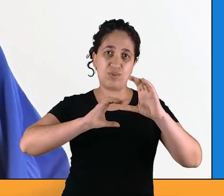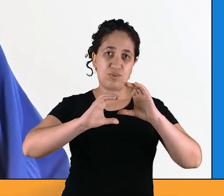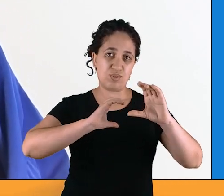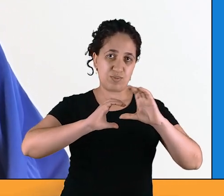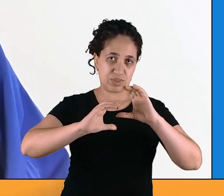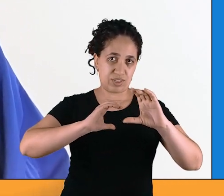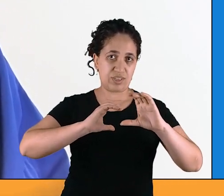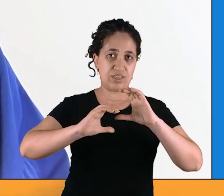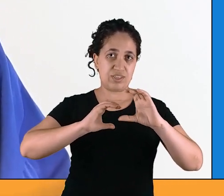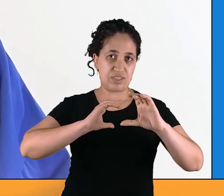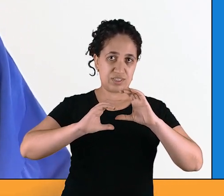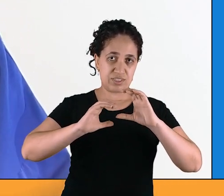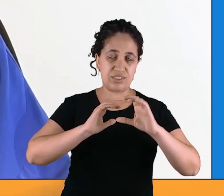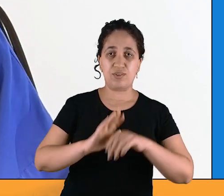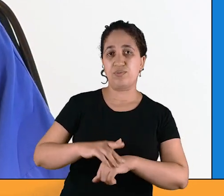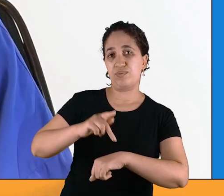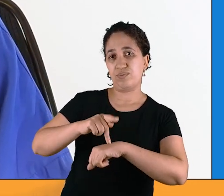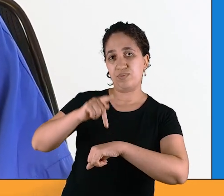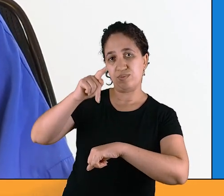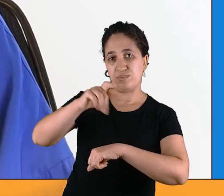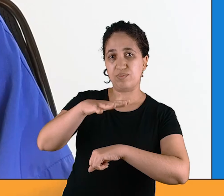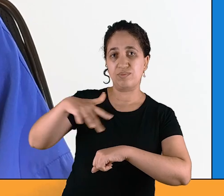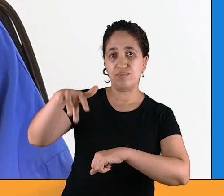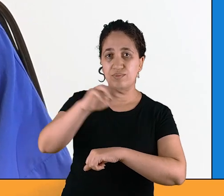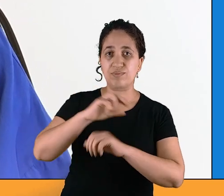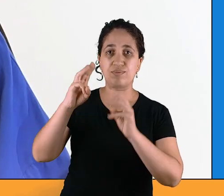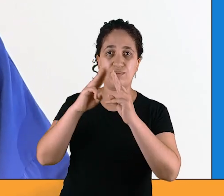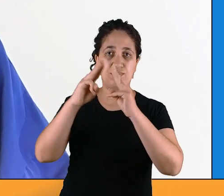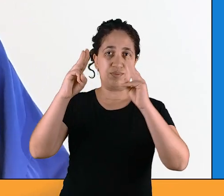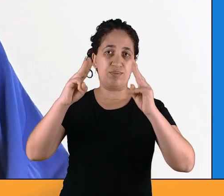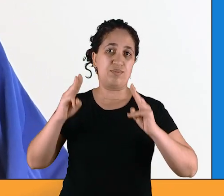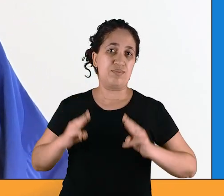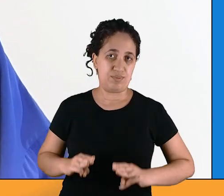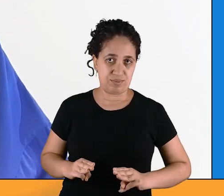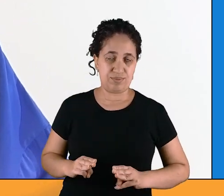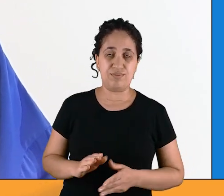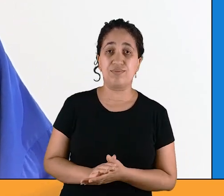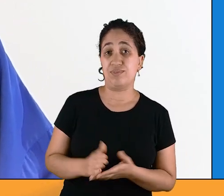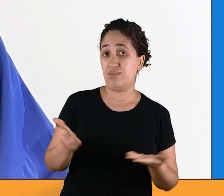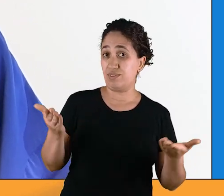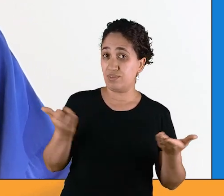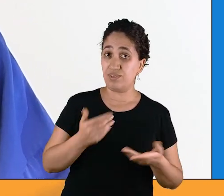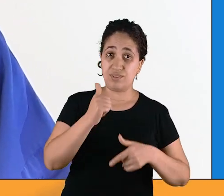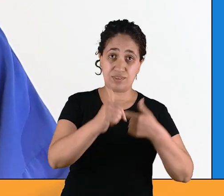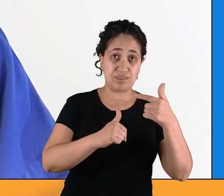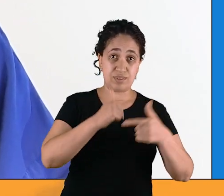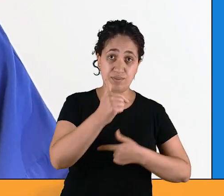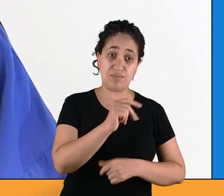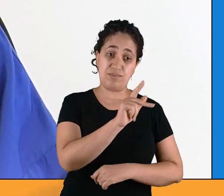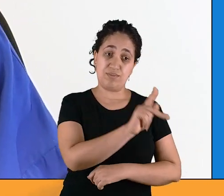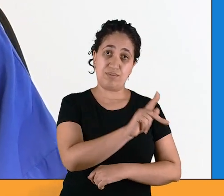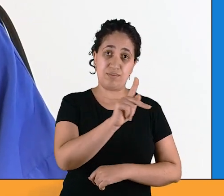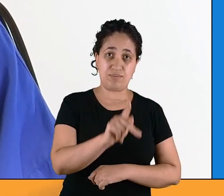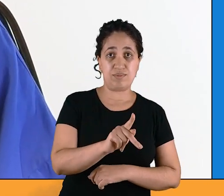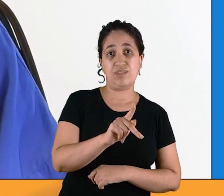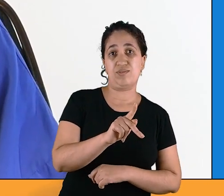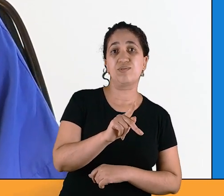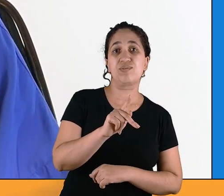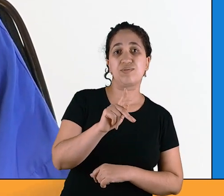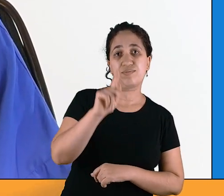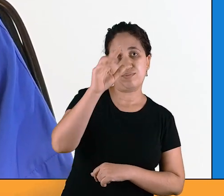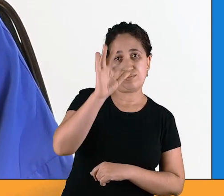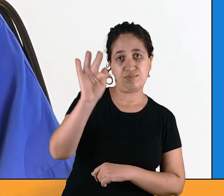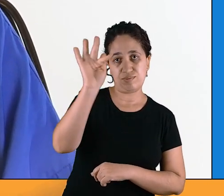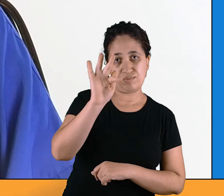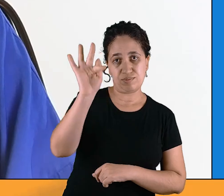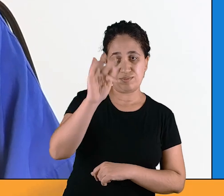Comunicação e Semiótica, me especializei na área de museologia e atualmente trabalho como professora